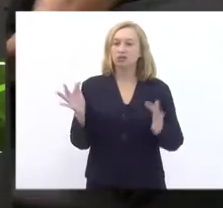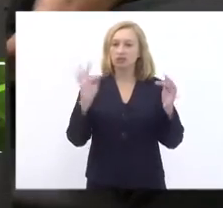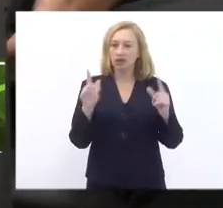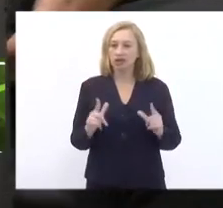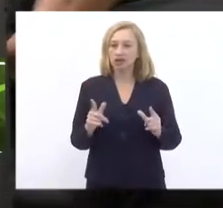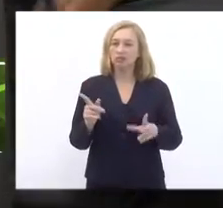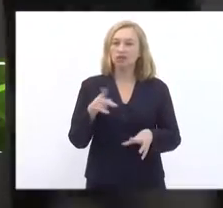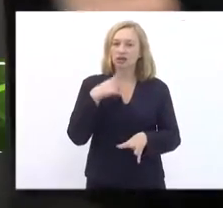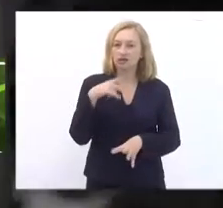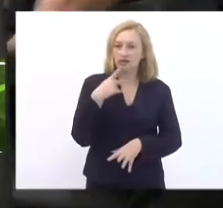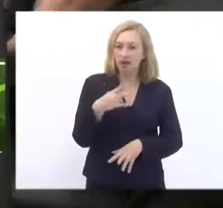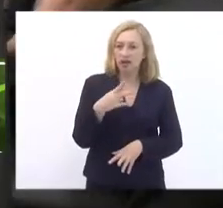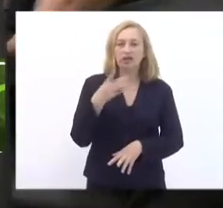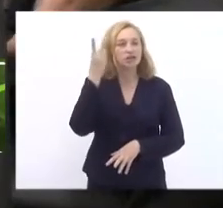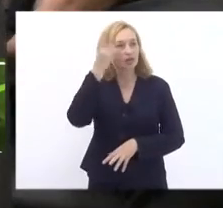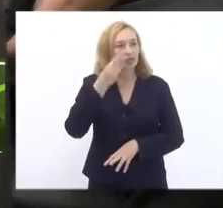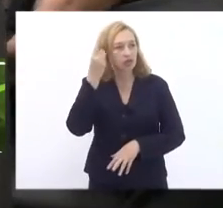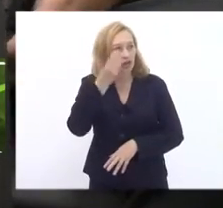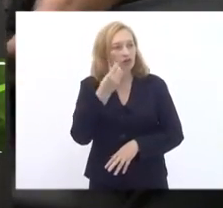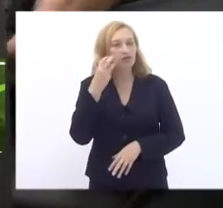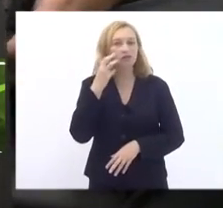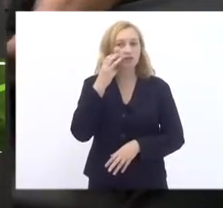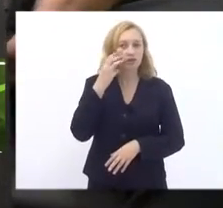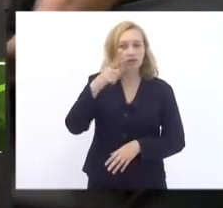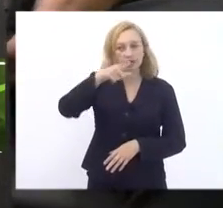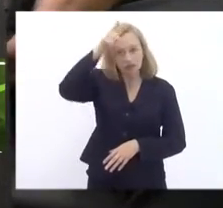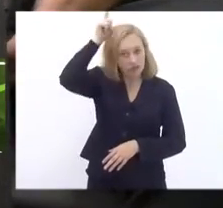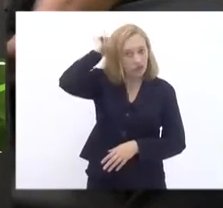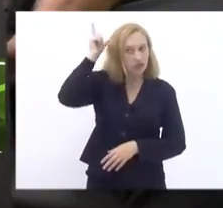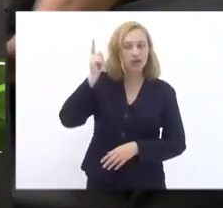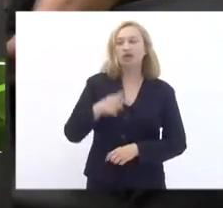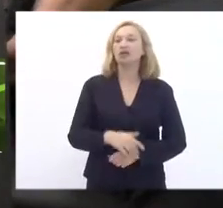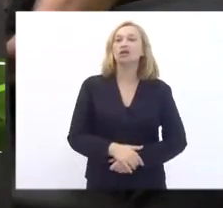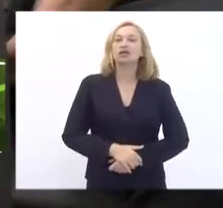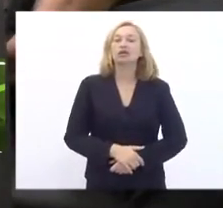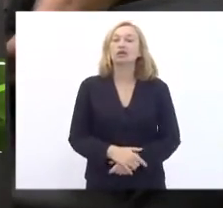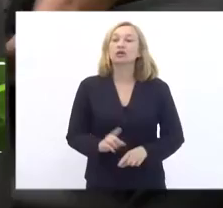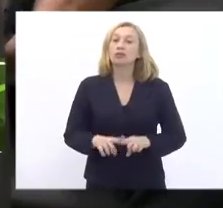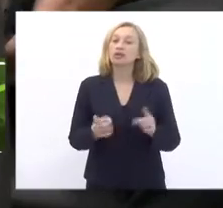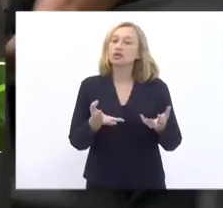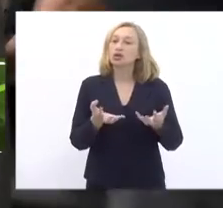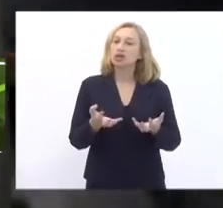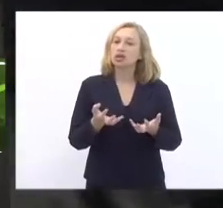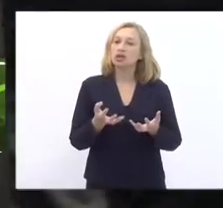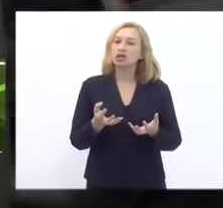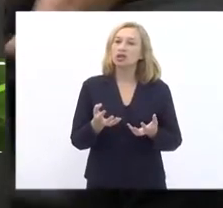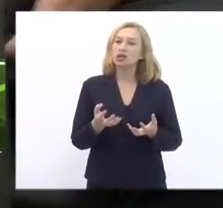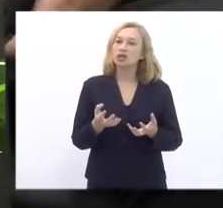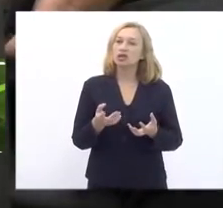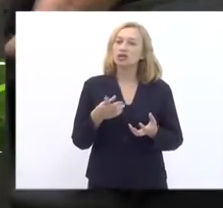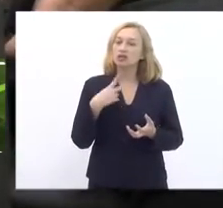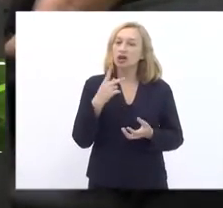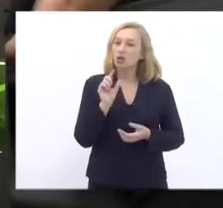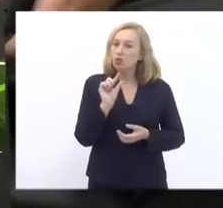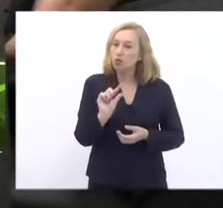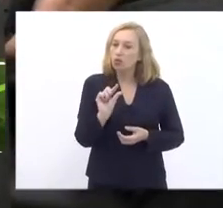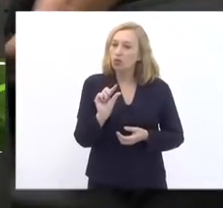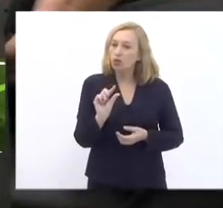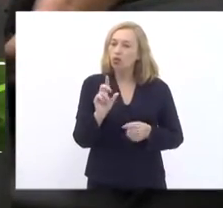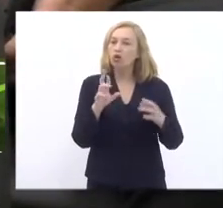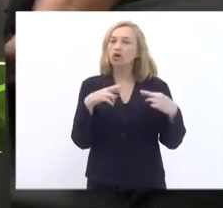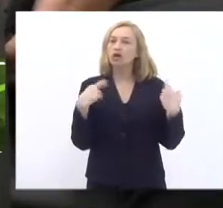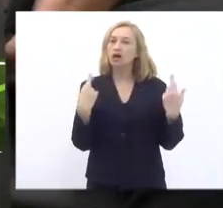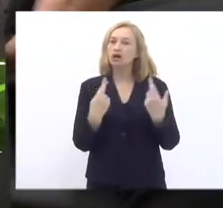tanto com a fala do deputado Luiz Paulo quanto do deputado Valdeque, mas eu queria resgatar um pouco a